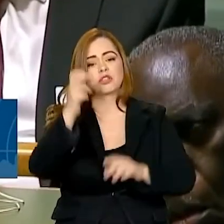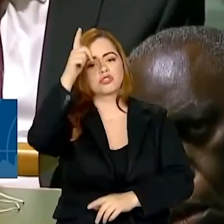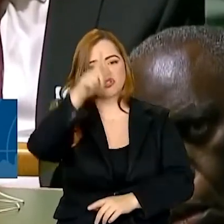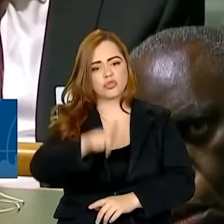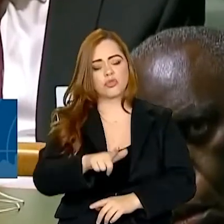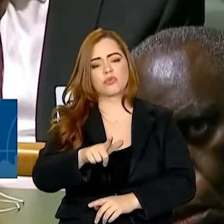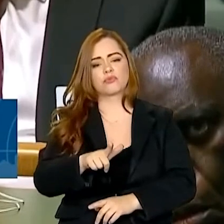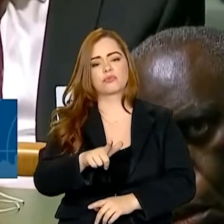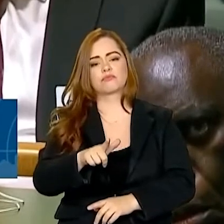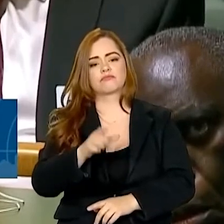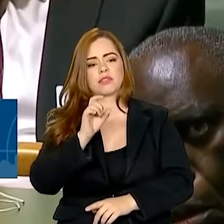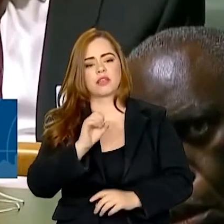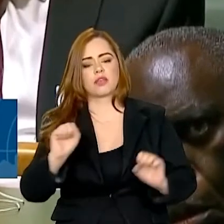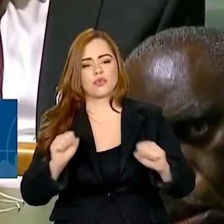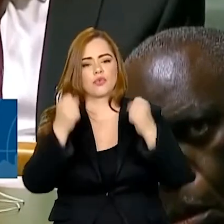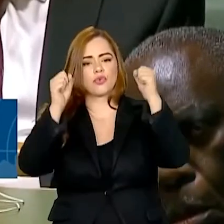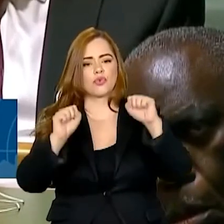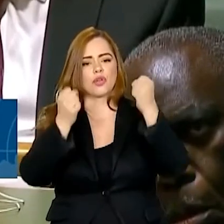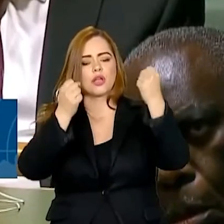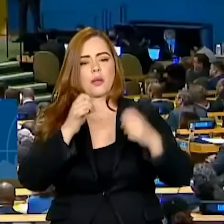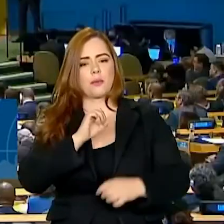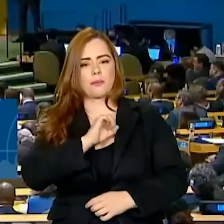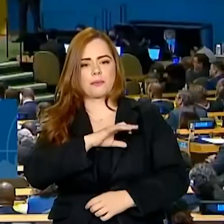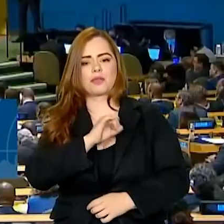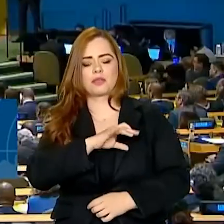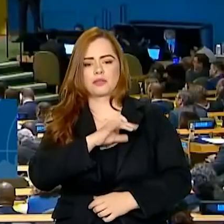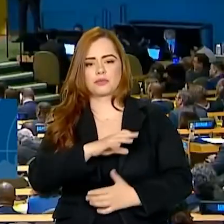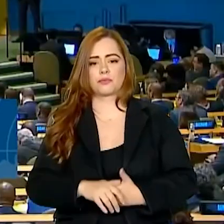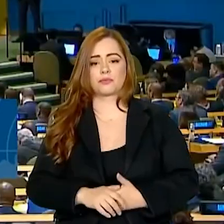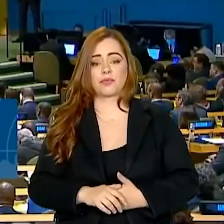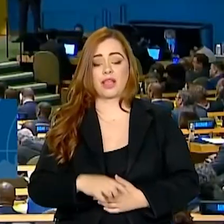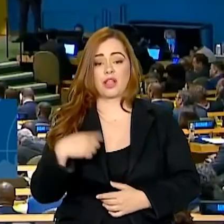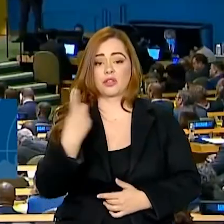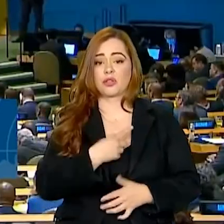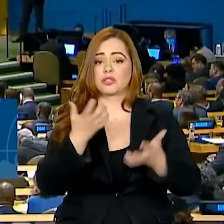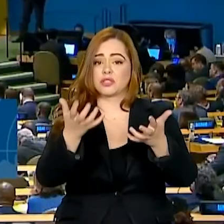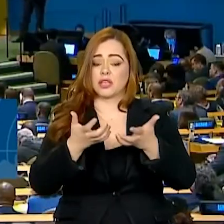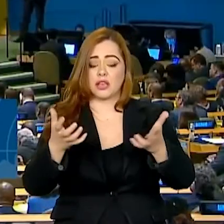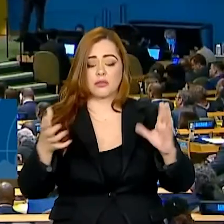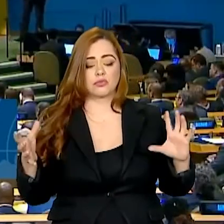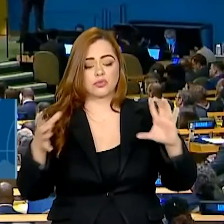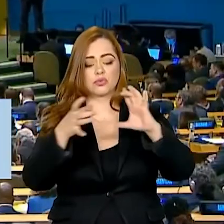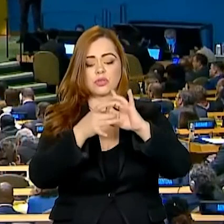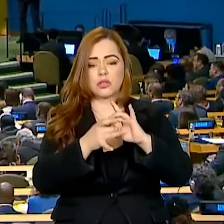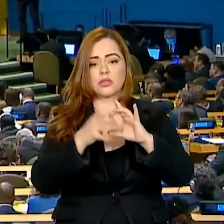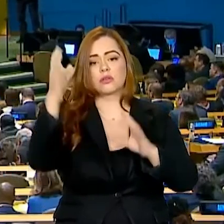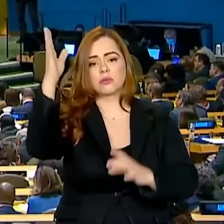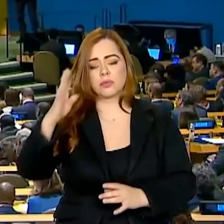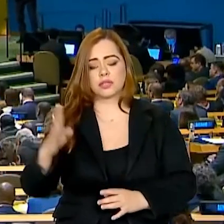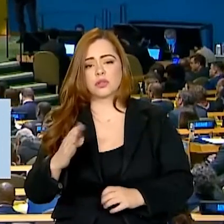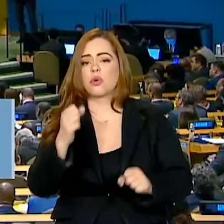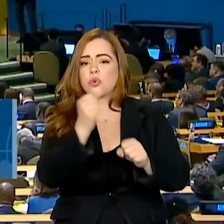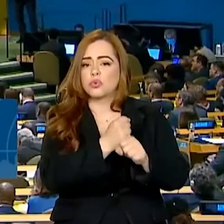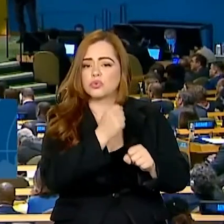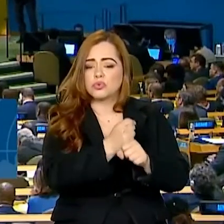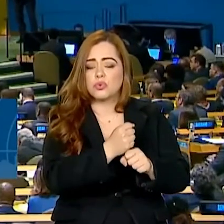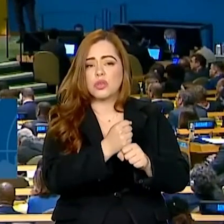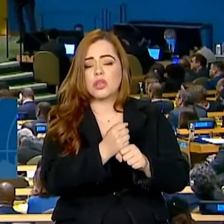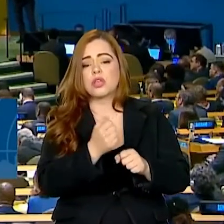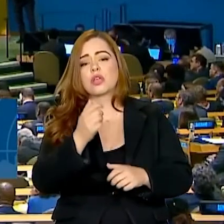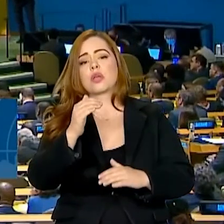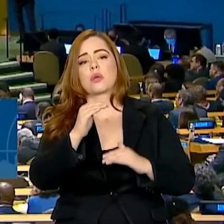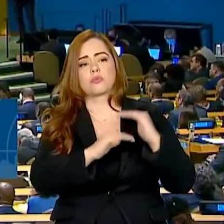venceu o medo. Nossa missão é unir o Brasil e reconstruir um país soberano,